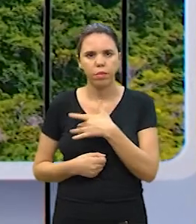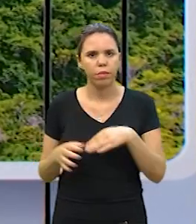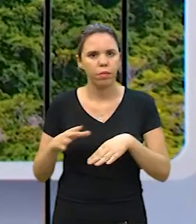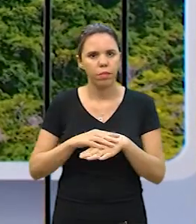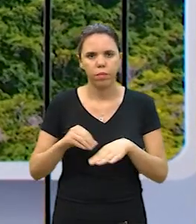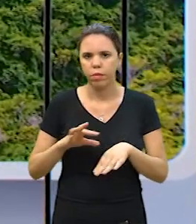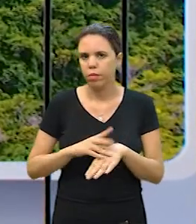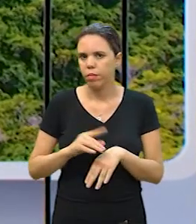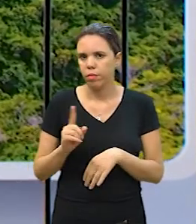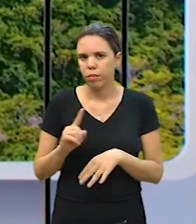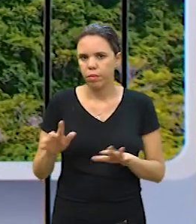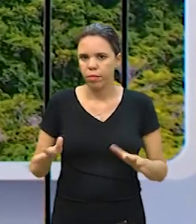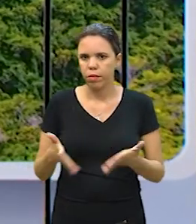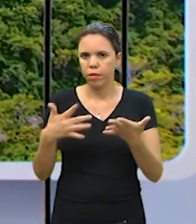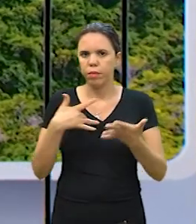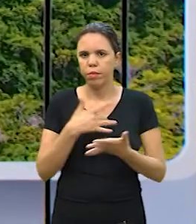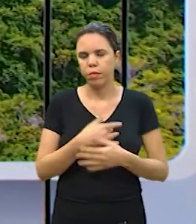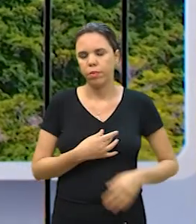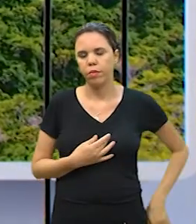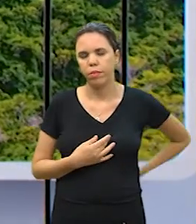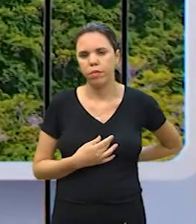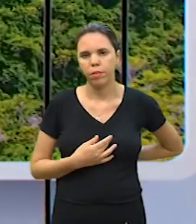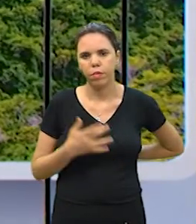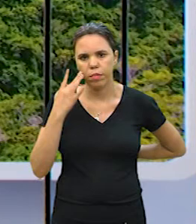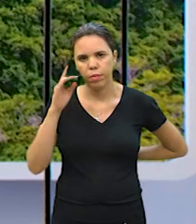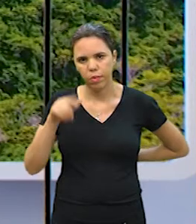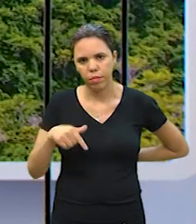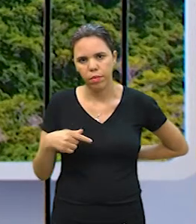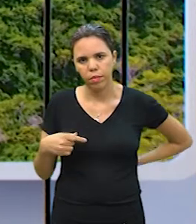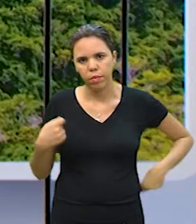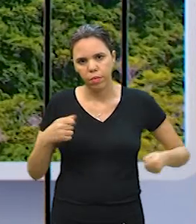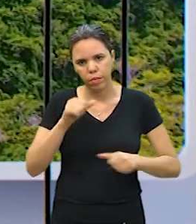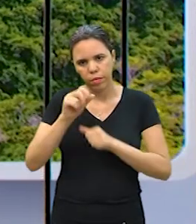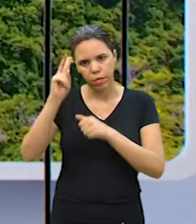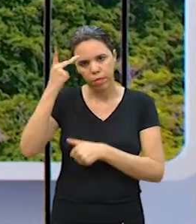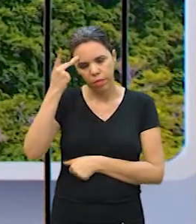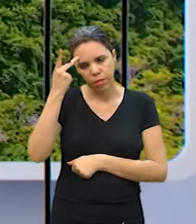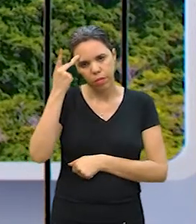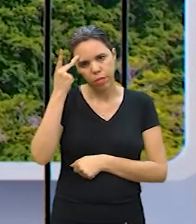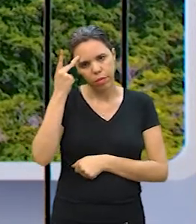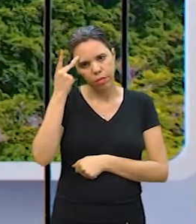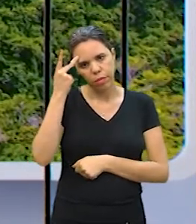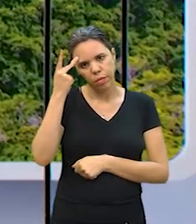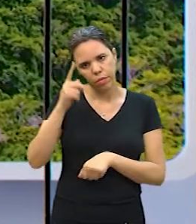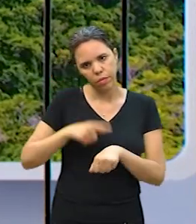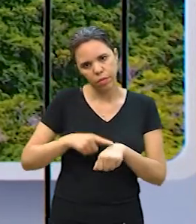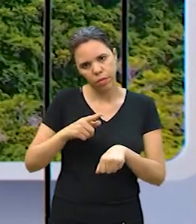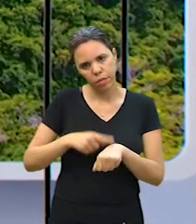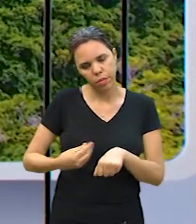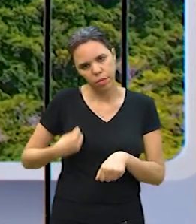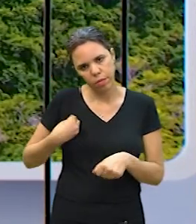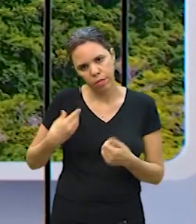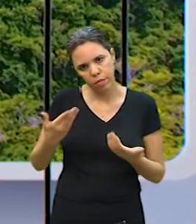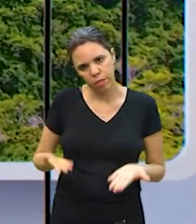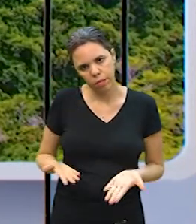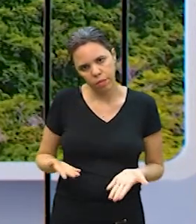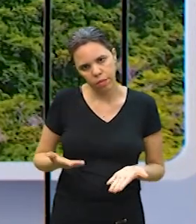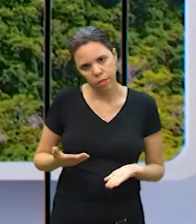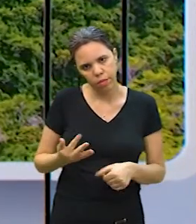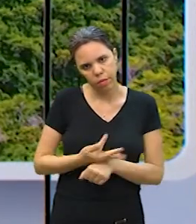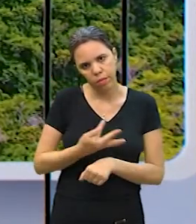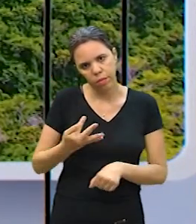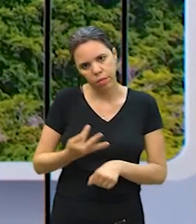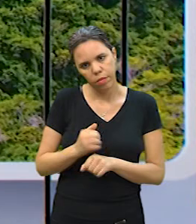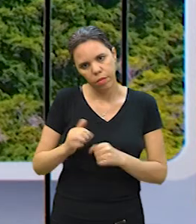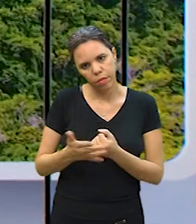como curar a doença, mas promover a saúde, né? Então, acho que a gente precisa mudar esse olhar e o momento que a gente está vivendo, né?